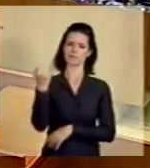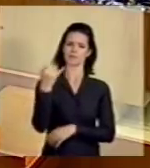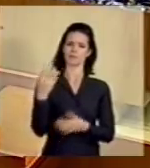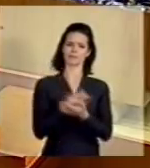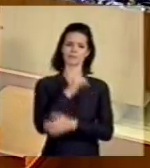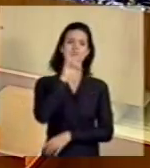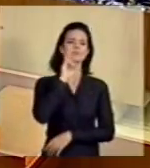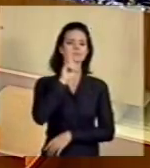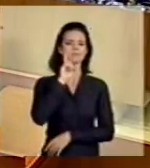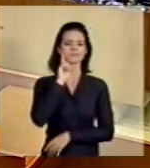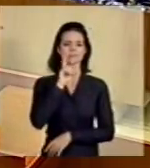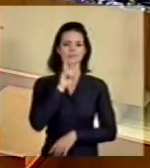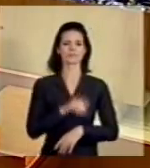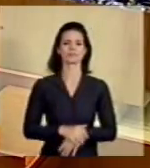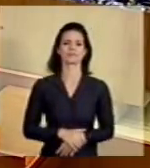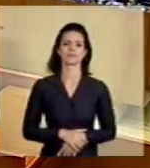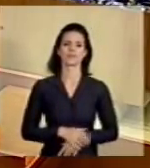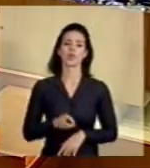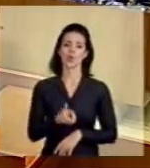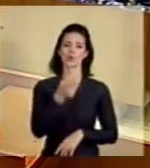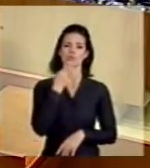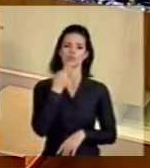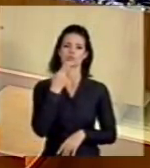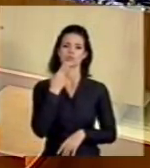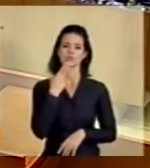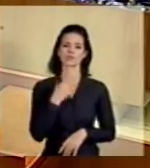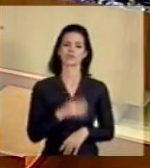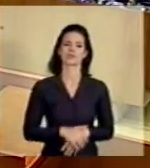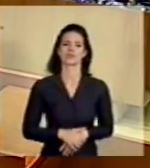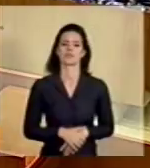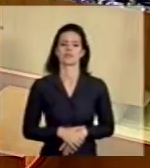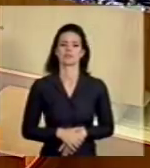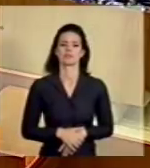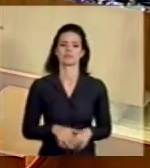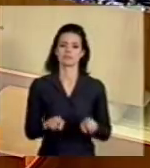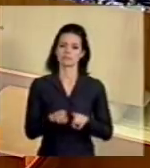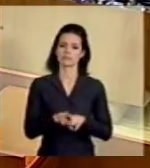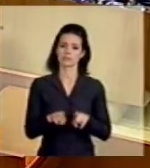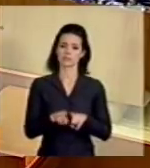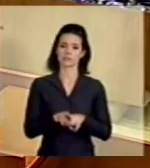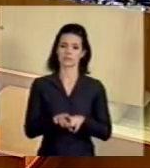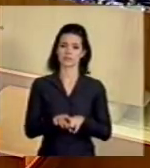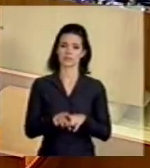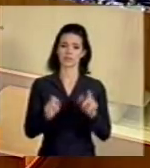estadunidense, e continuo dizendo que essa perplexidade